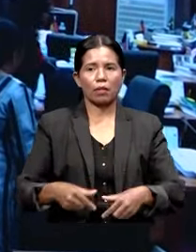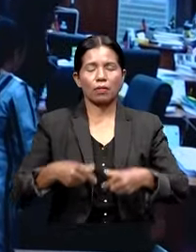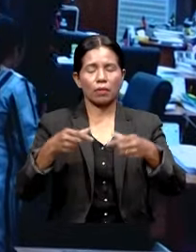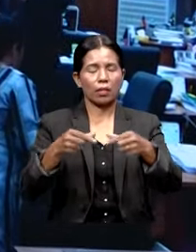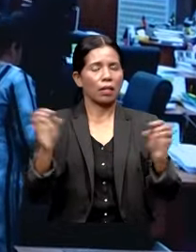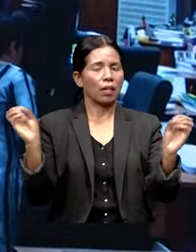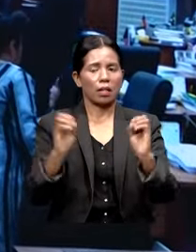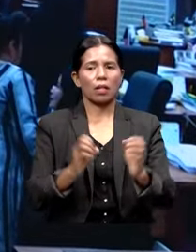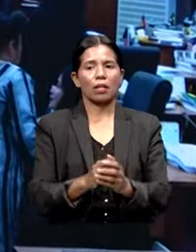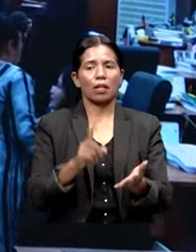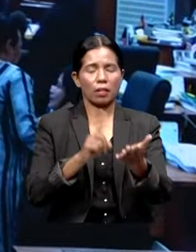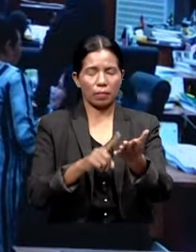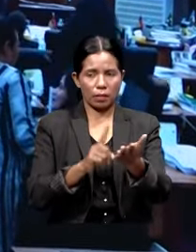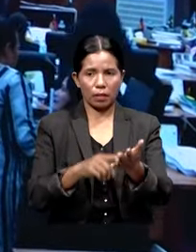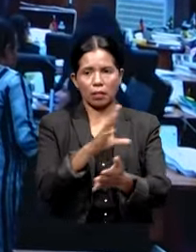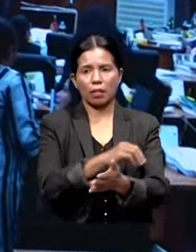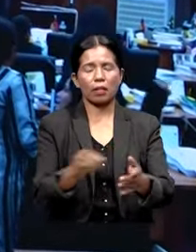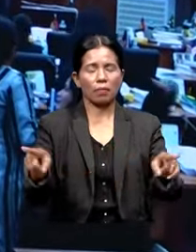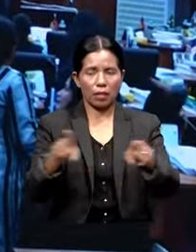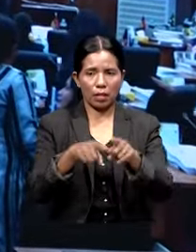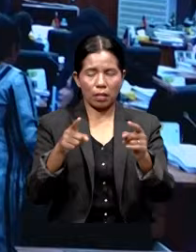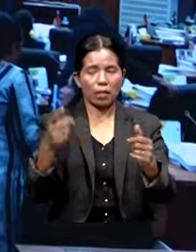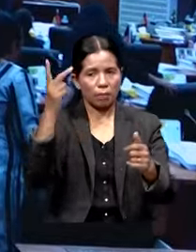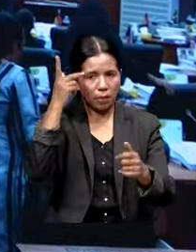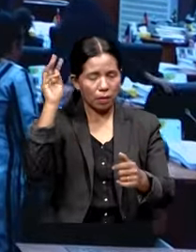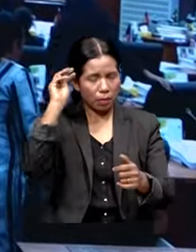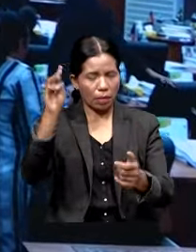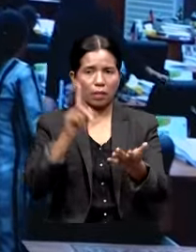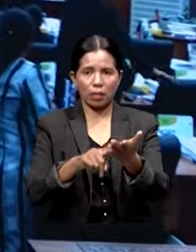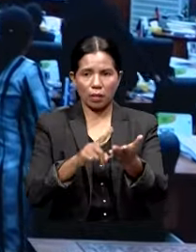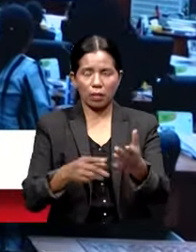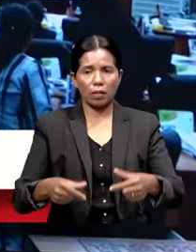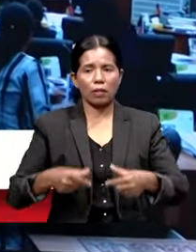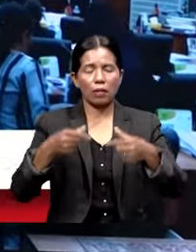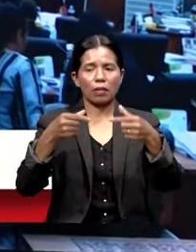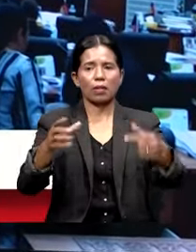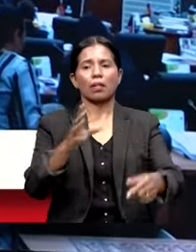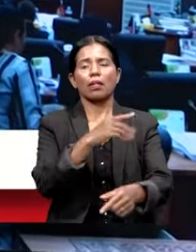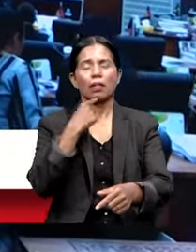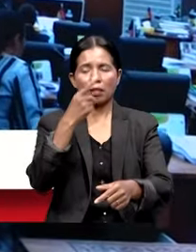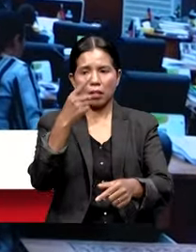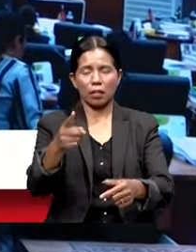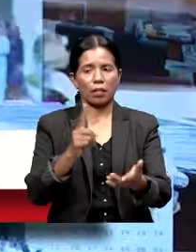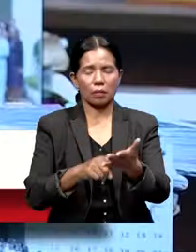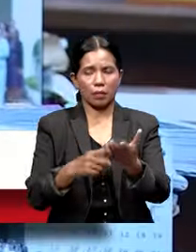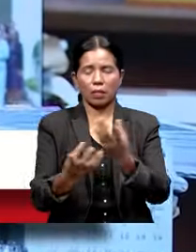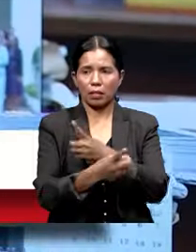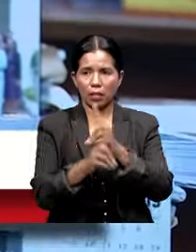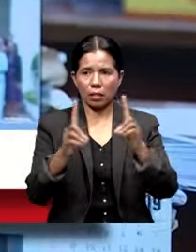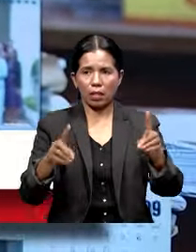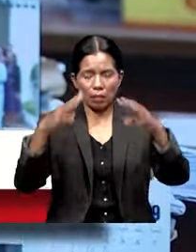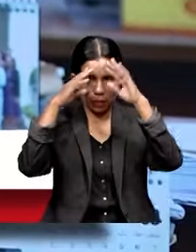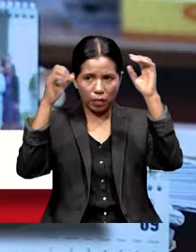rebutida. Tama debate nini dinamik mga sinedone. Tama primeiro-ministro ni discurso for ênfase tena badi hangkata debate democrático. Nebe, senhora